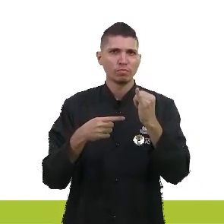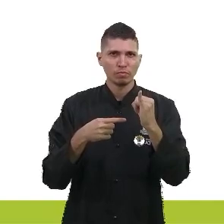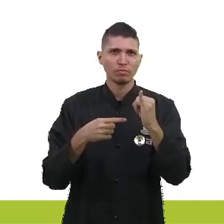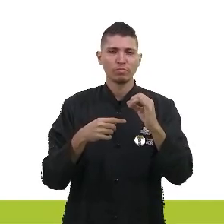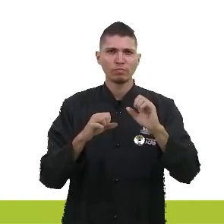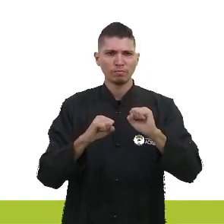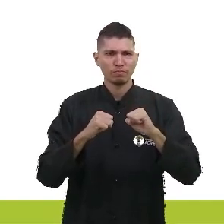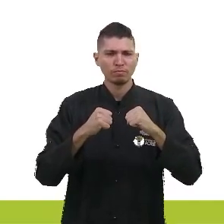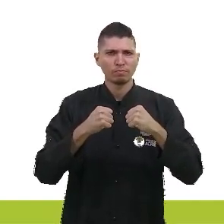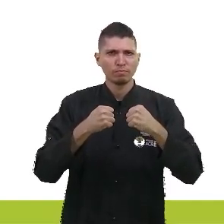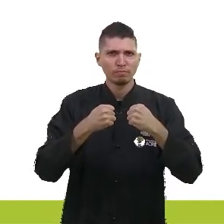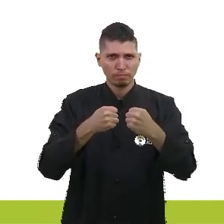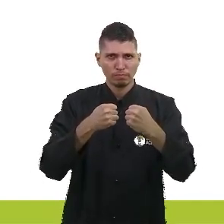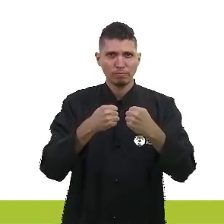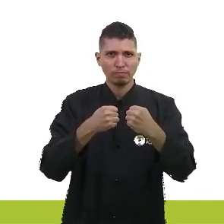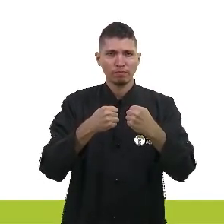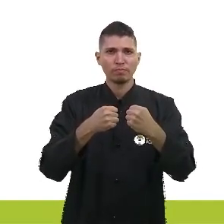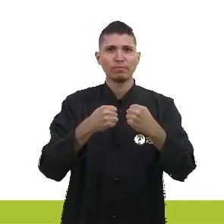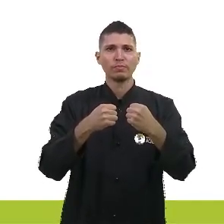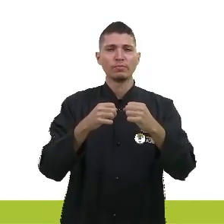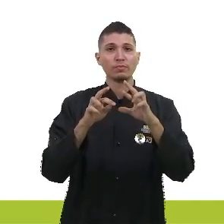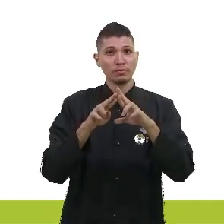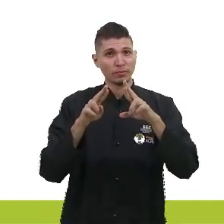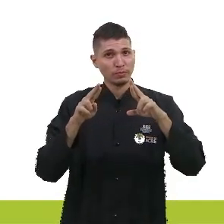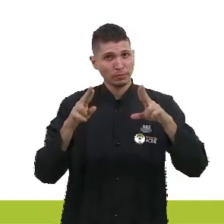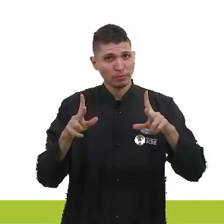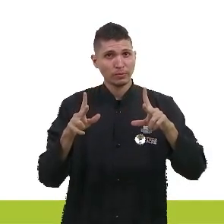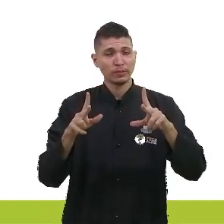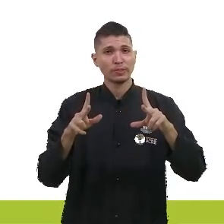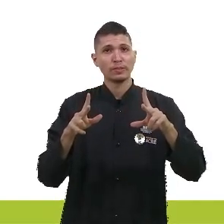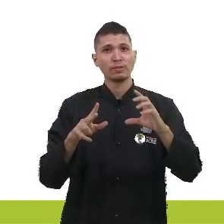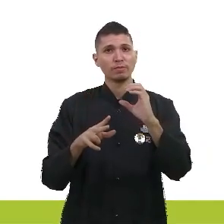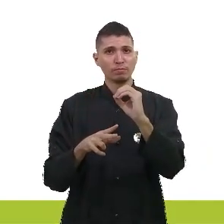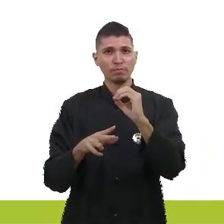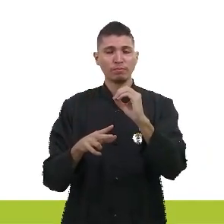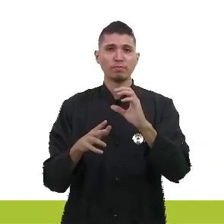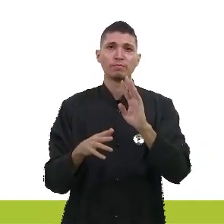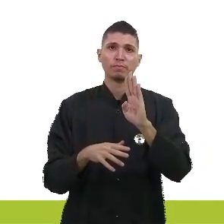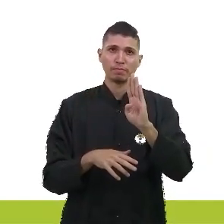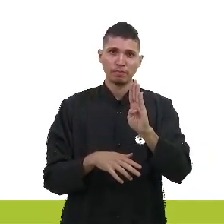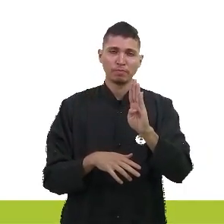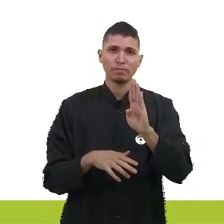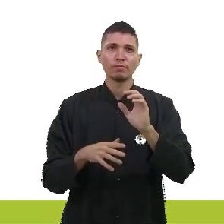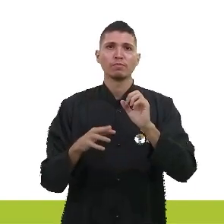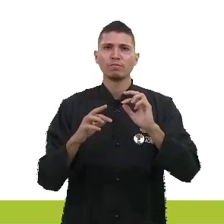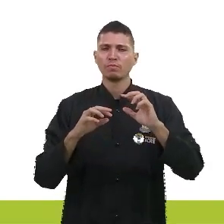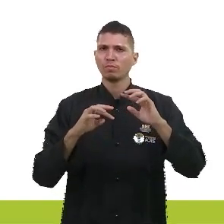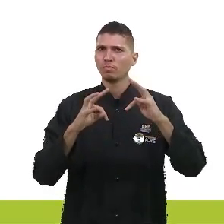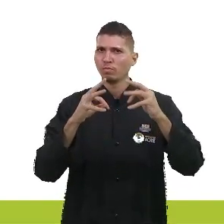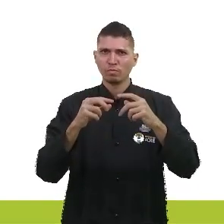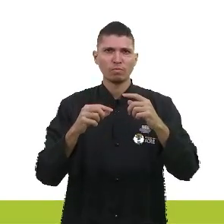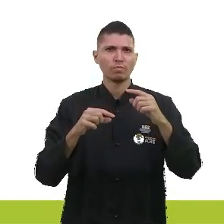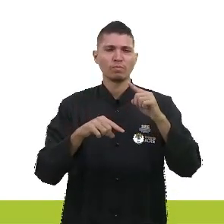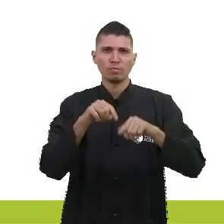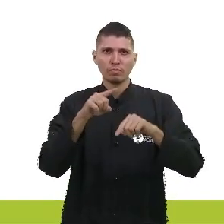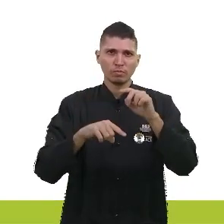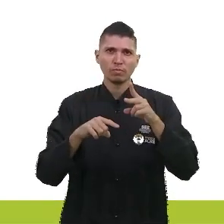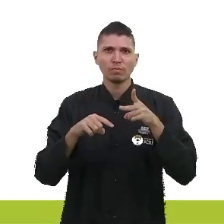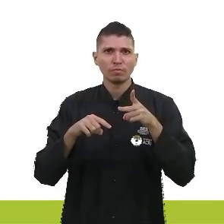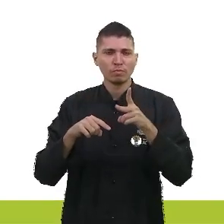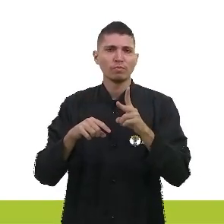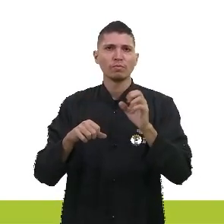das forças atuantes sobre ele for diferente de zero. B, todo corpo tende a continuar em